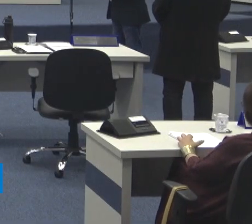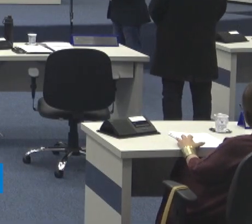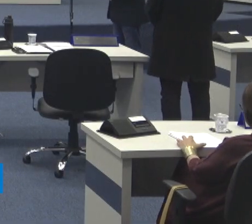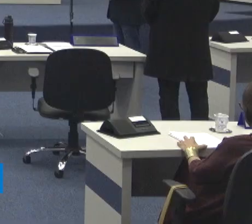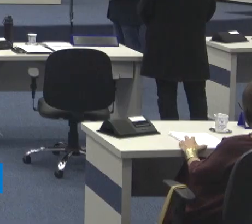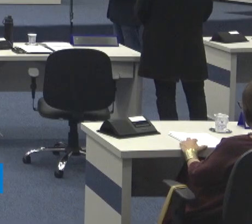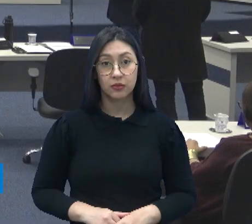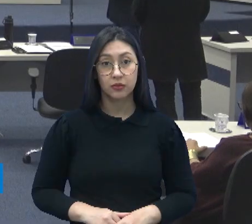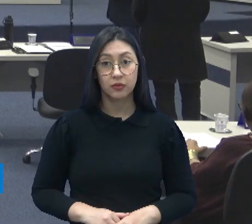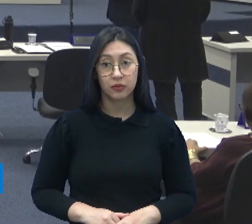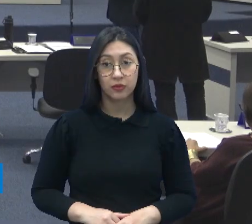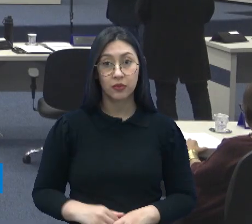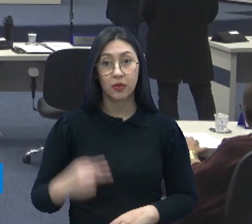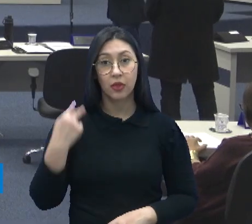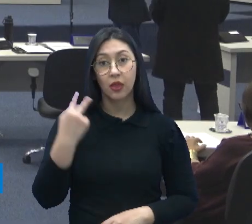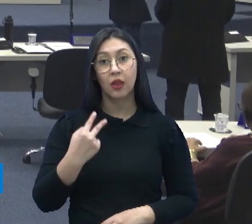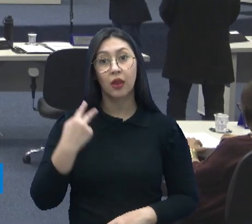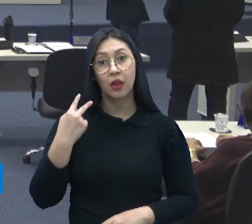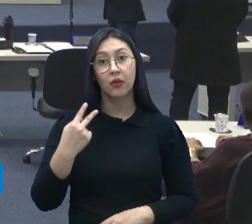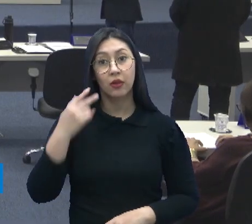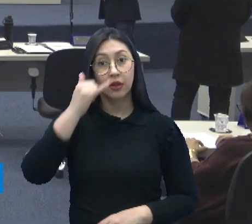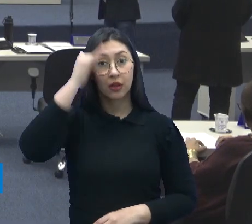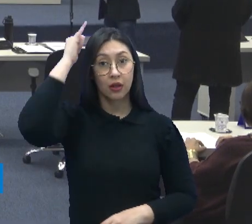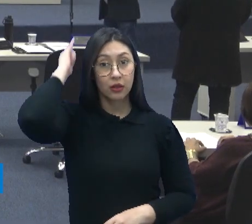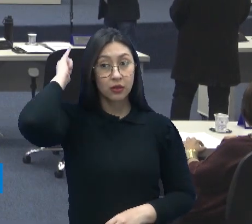Questão de ordem, vereador Sidney.